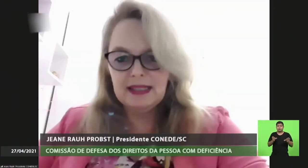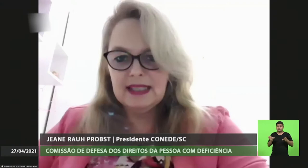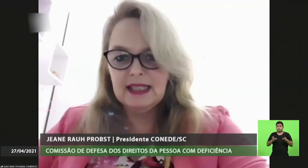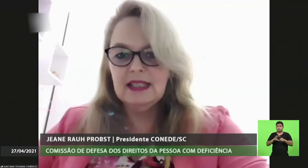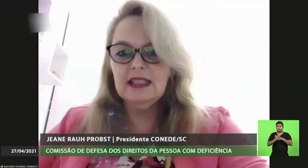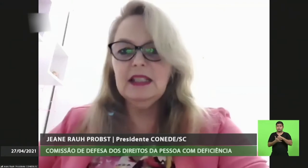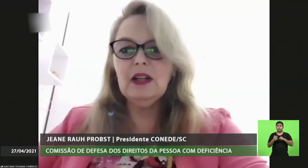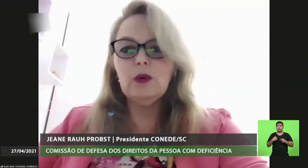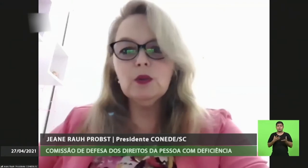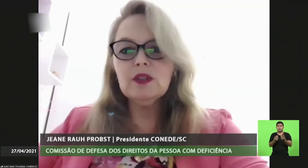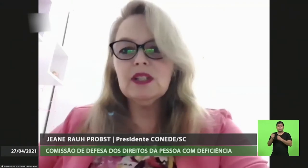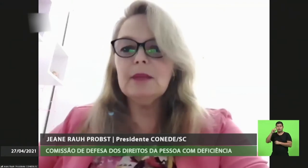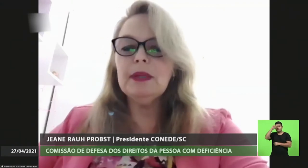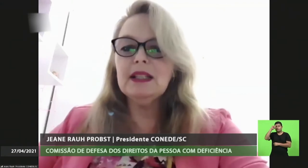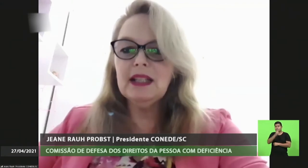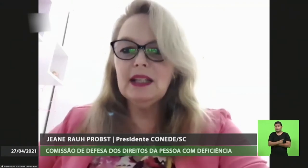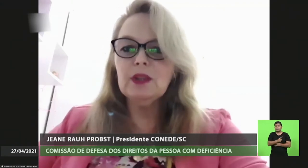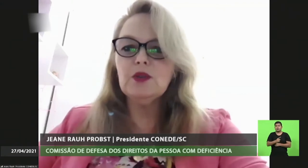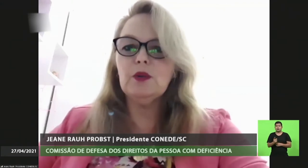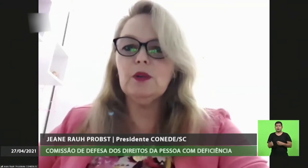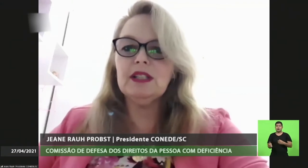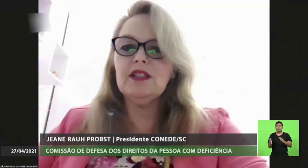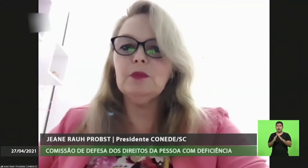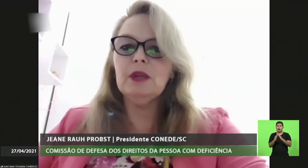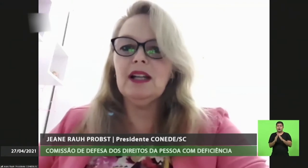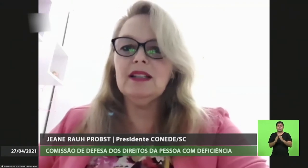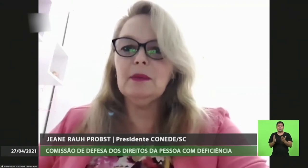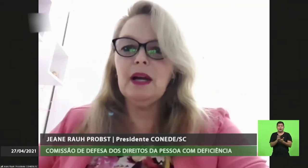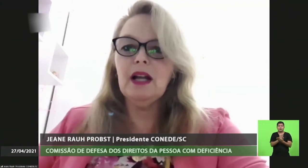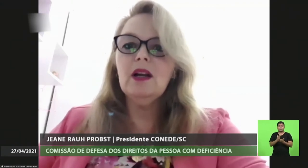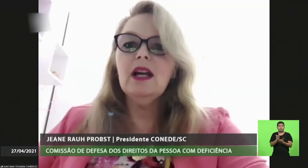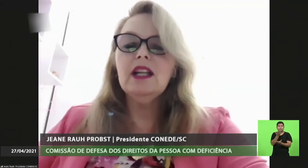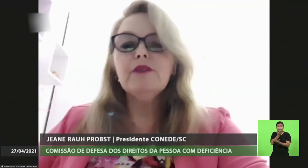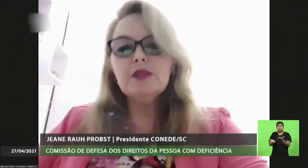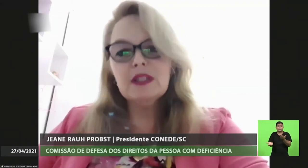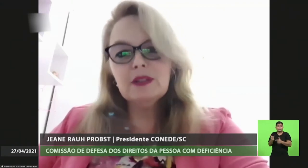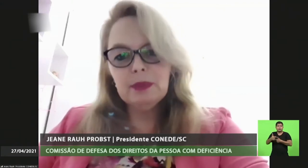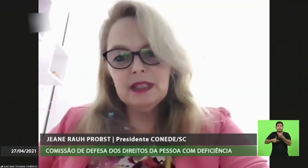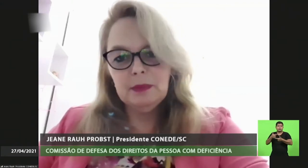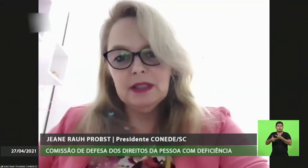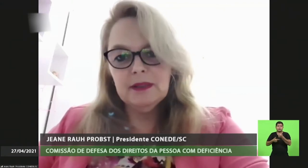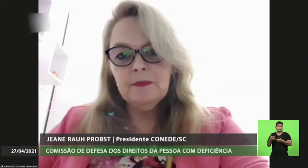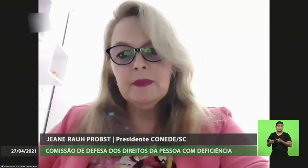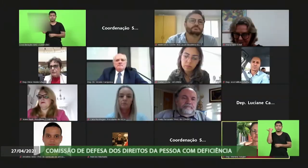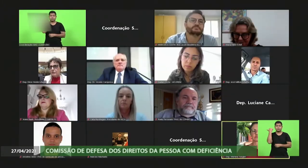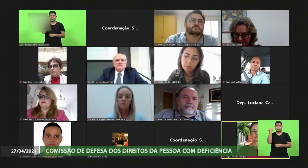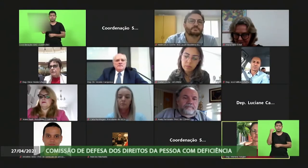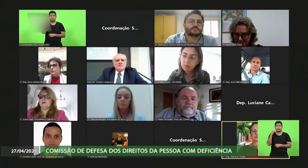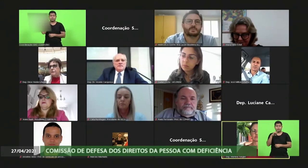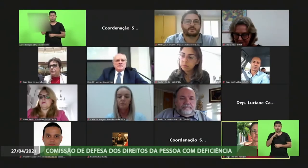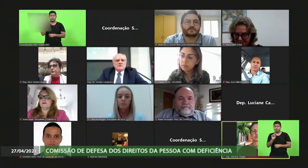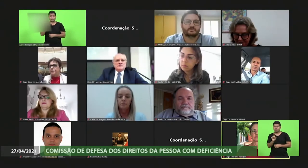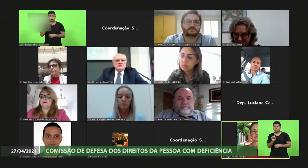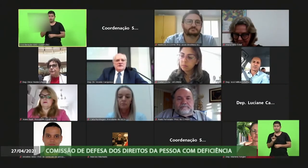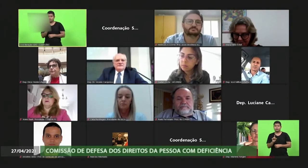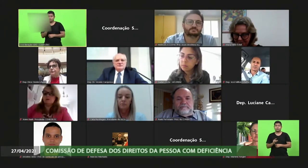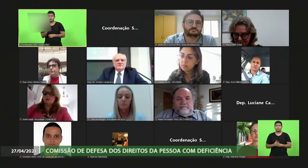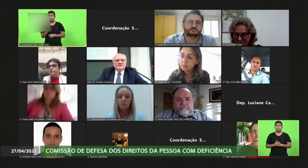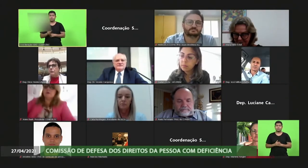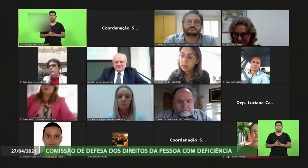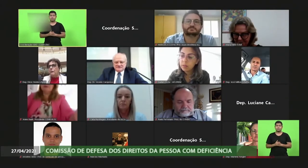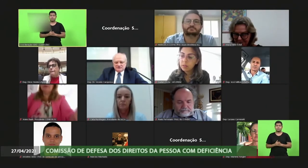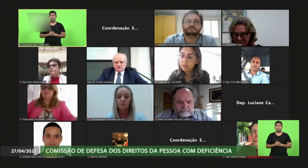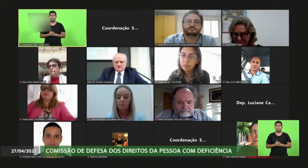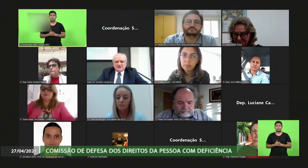pessoa com deficiência connect-sc afirma que desde o exemplo do ano passado a instituição busca o cumprimento de lei federal